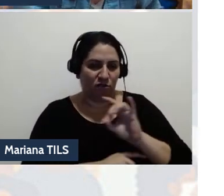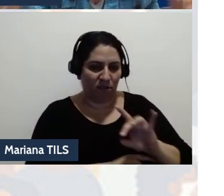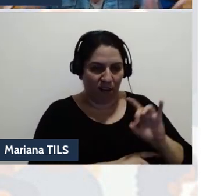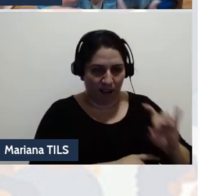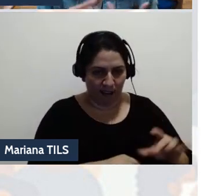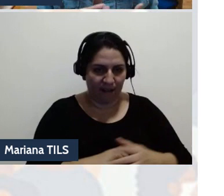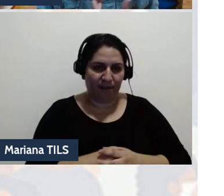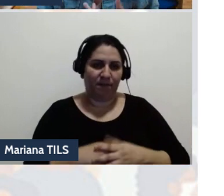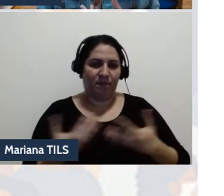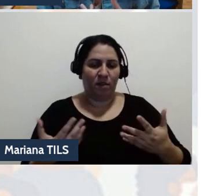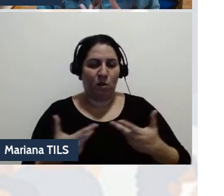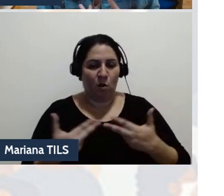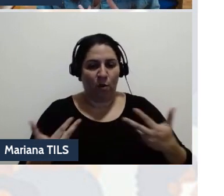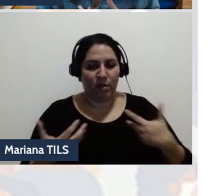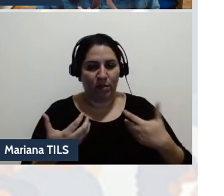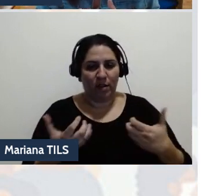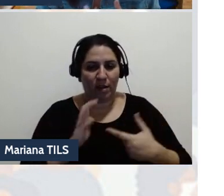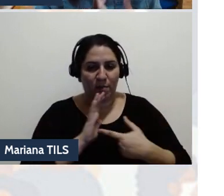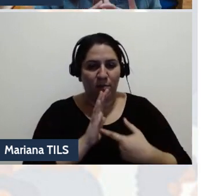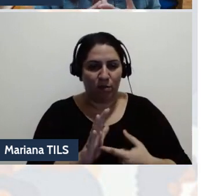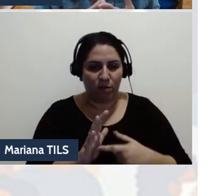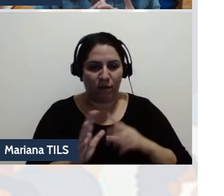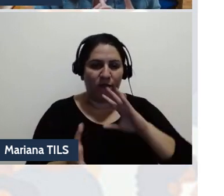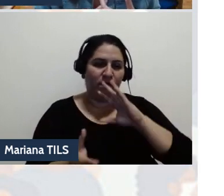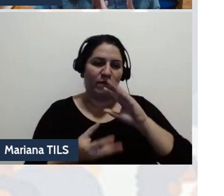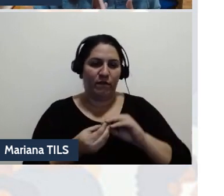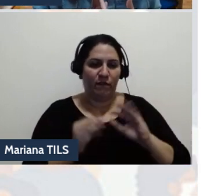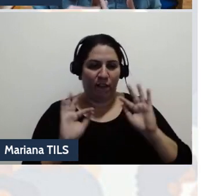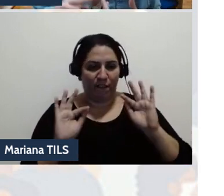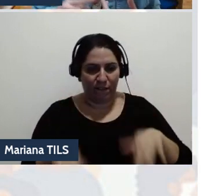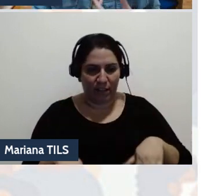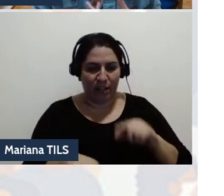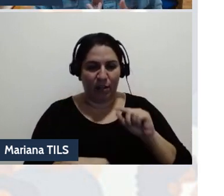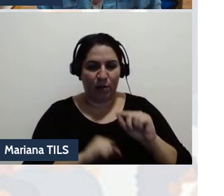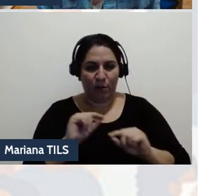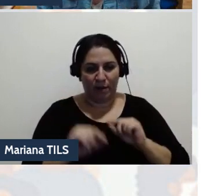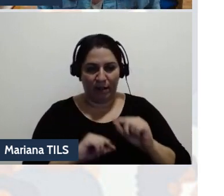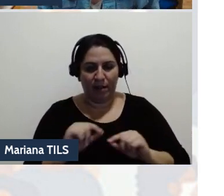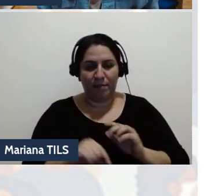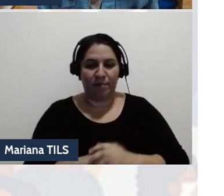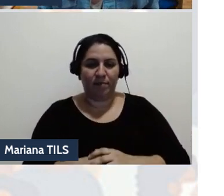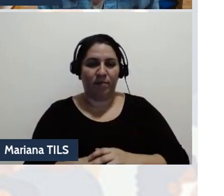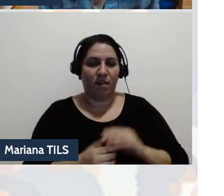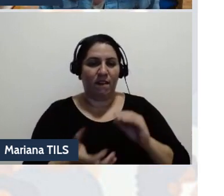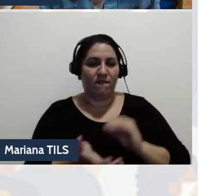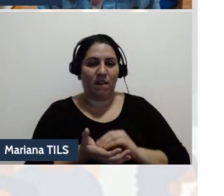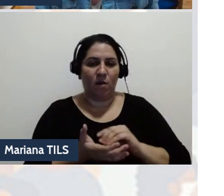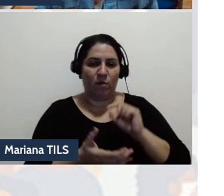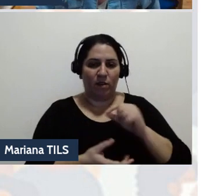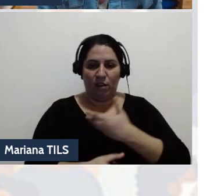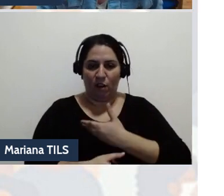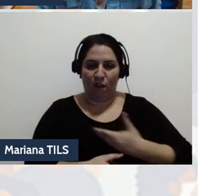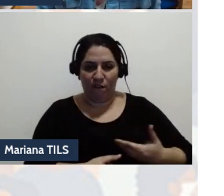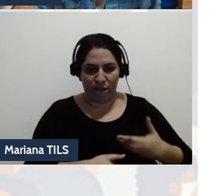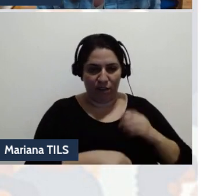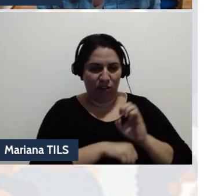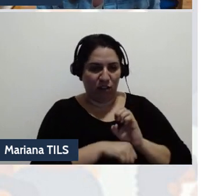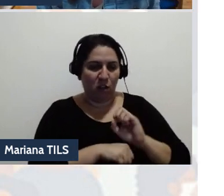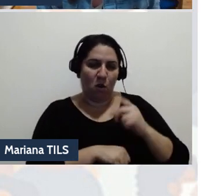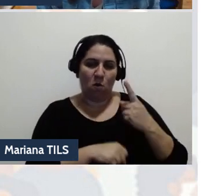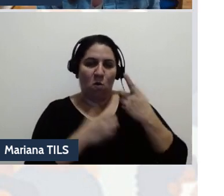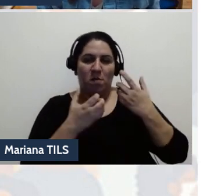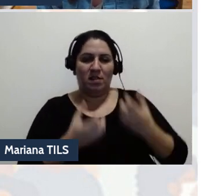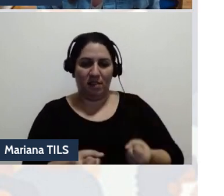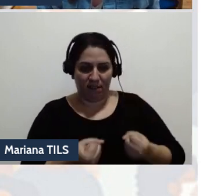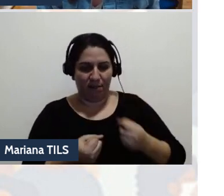Então, coisas que eu gostaria de salientar para finalizar. A ausência do Estado, ou a sua negação, né, como acontece